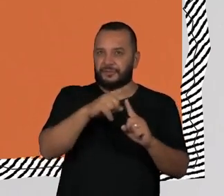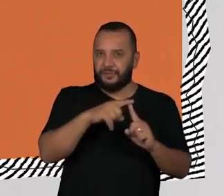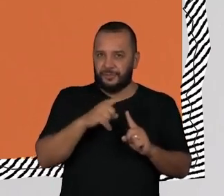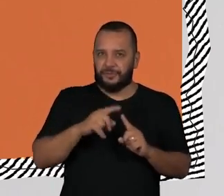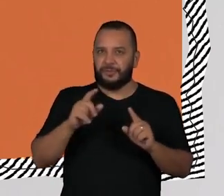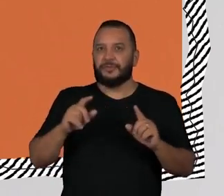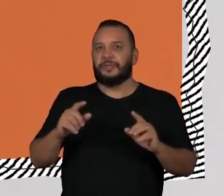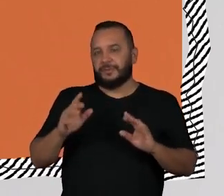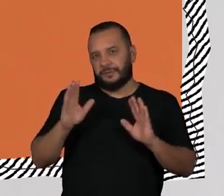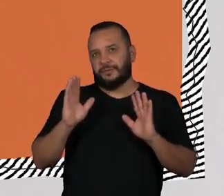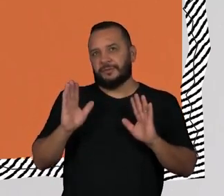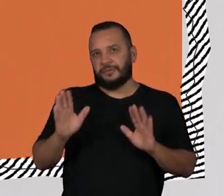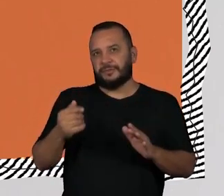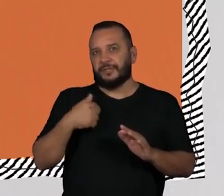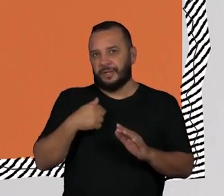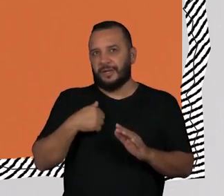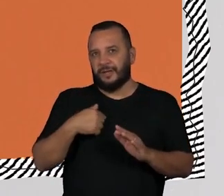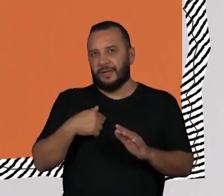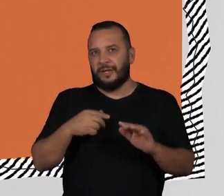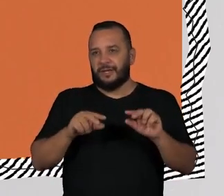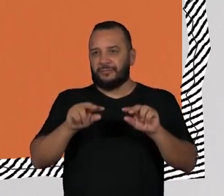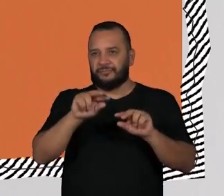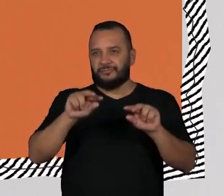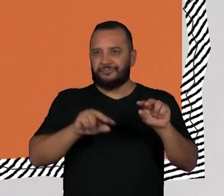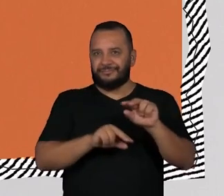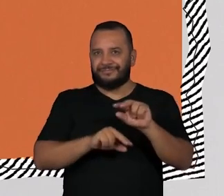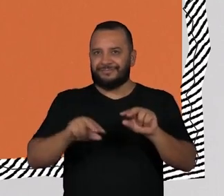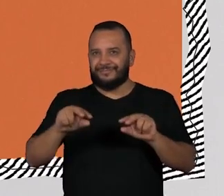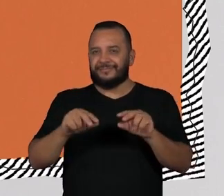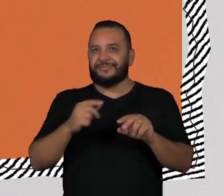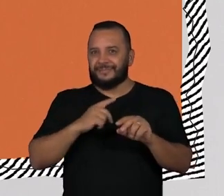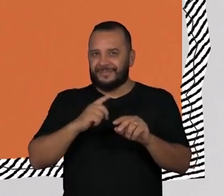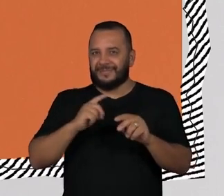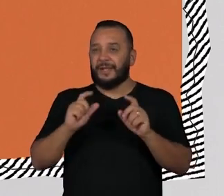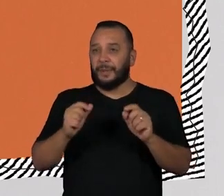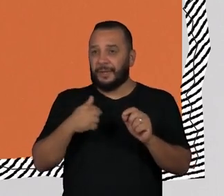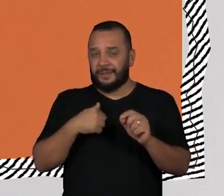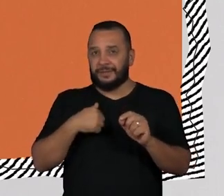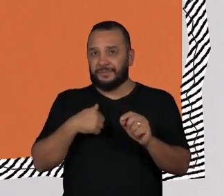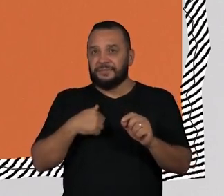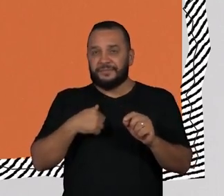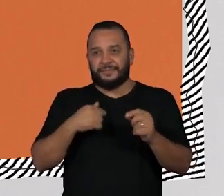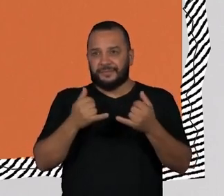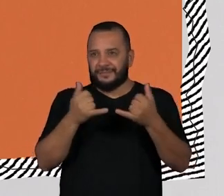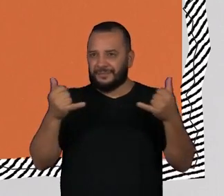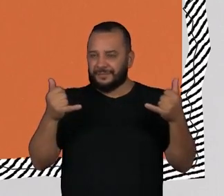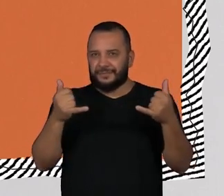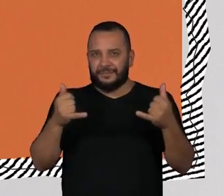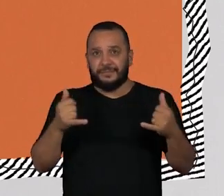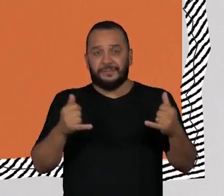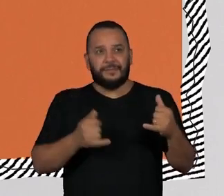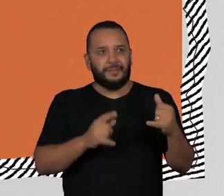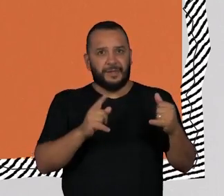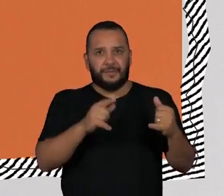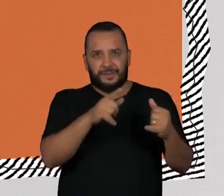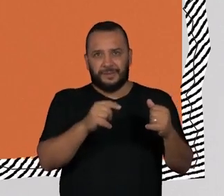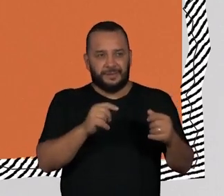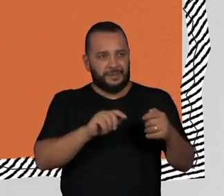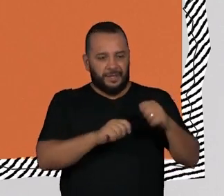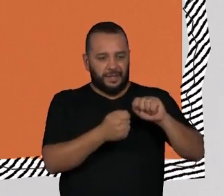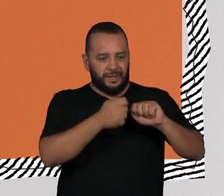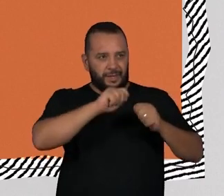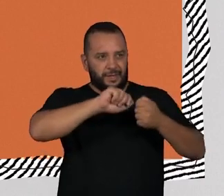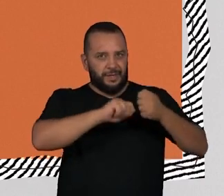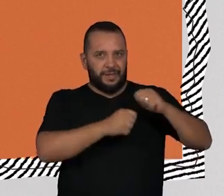peças que deslizam tem os de Arame tem o eu tenho eu tenho Arame é aqueles que você tem que tirar né fazer